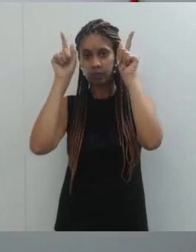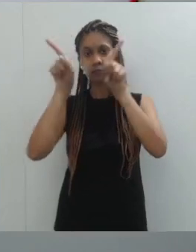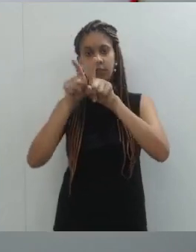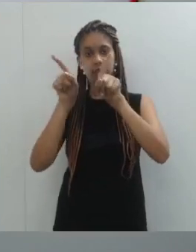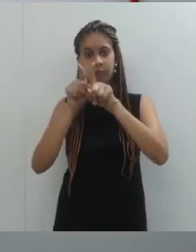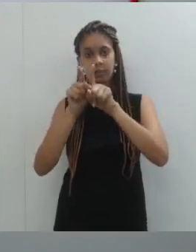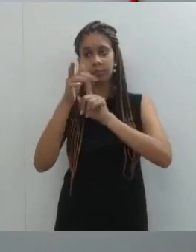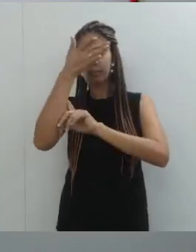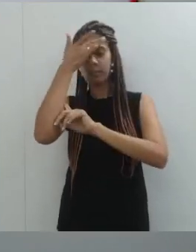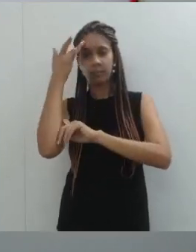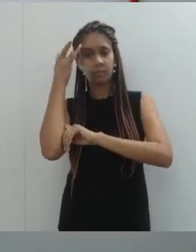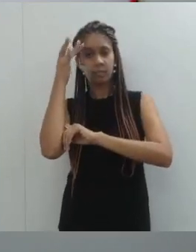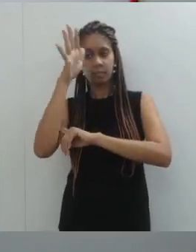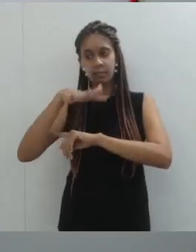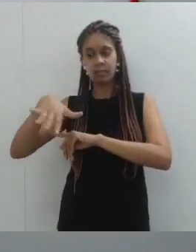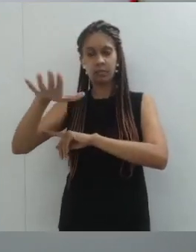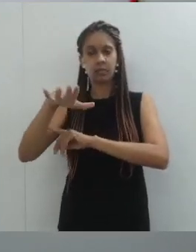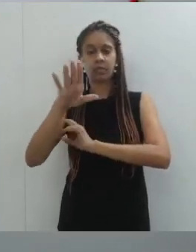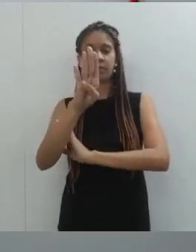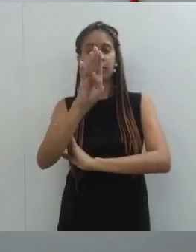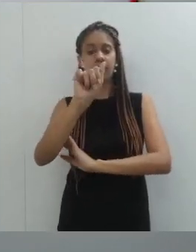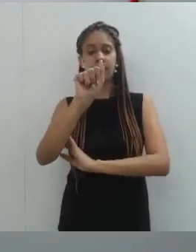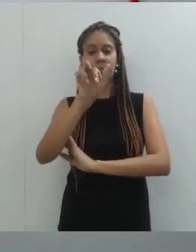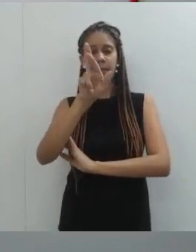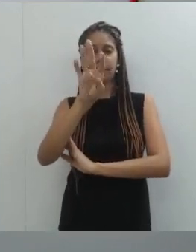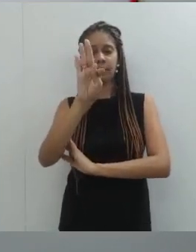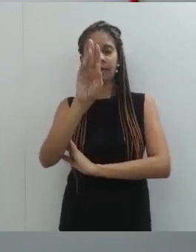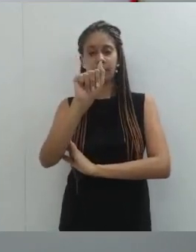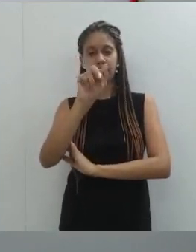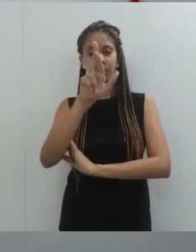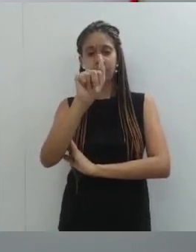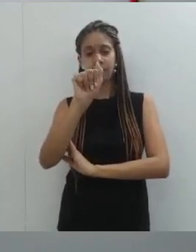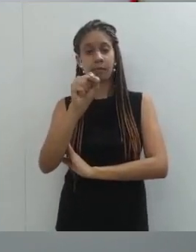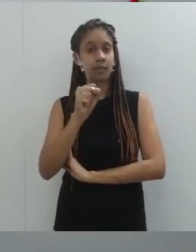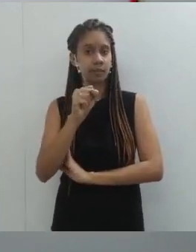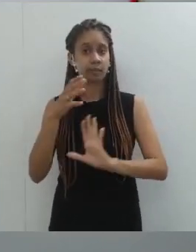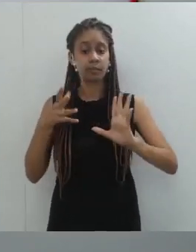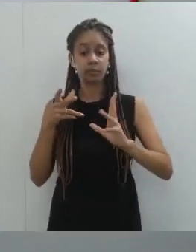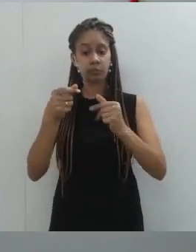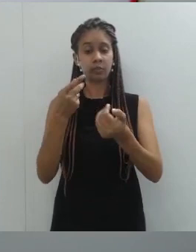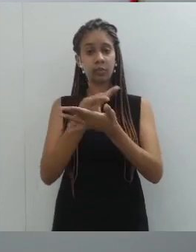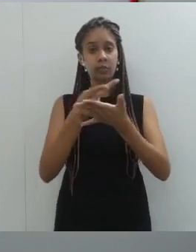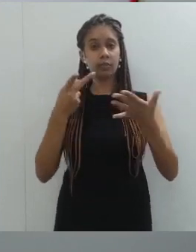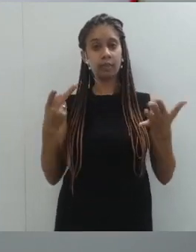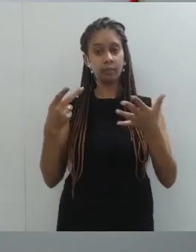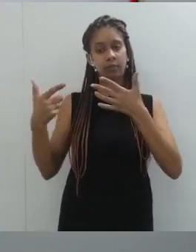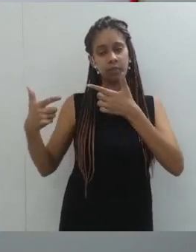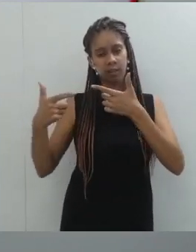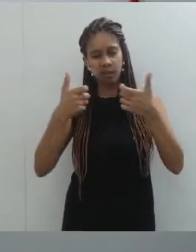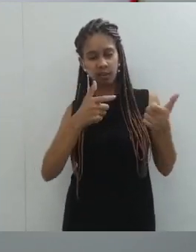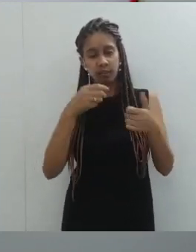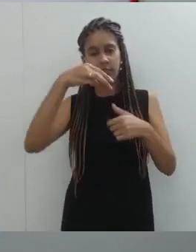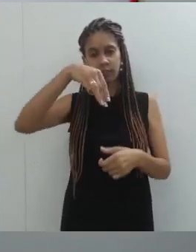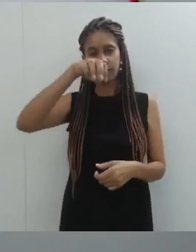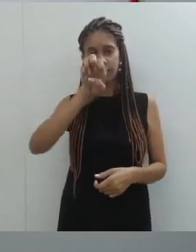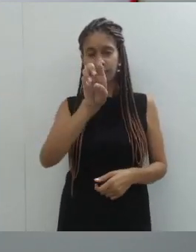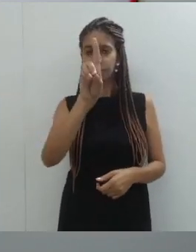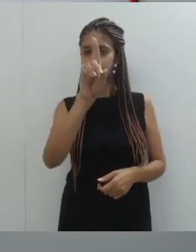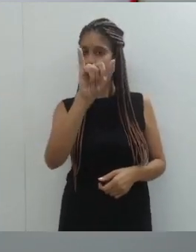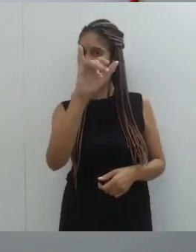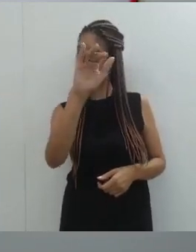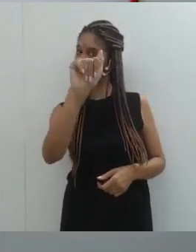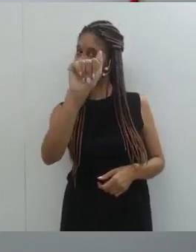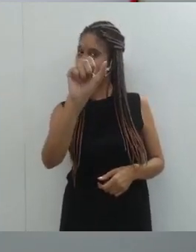chamados bárbaros, e todos os fatos que precederam as chamadas guerras médicas,